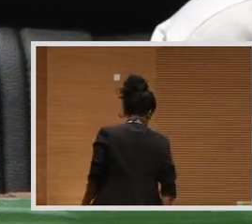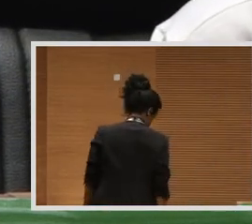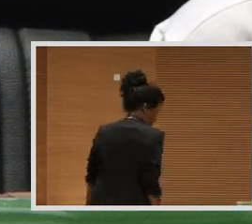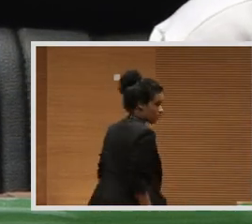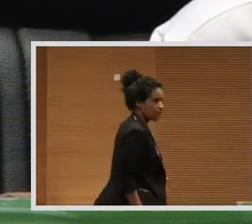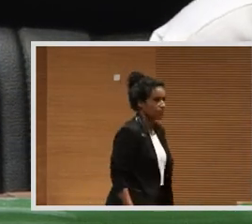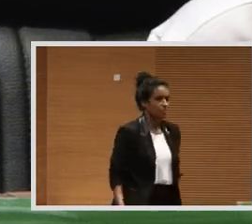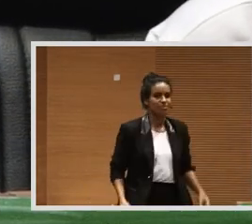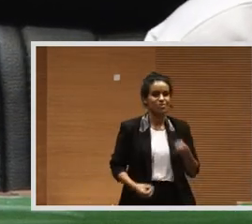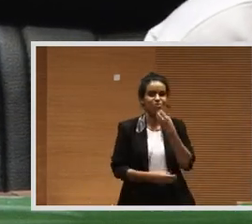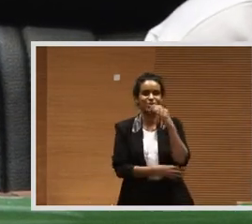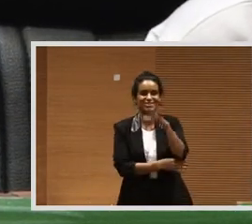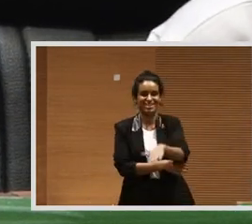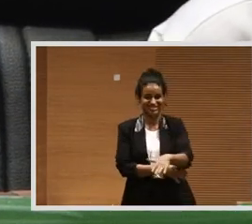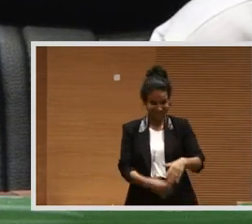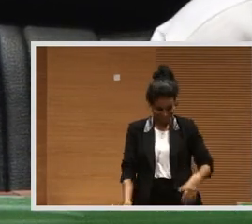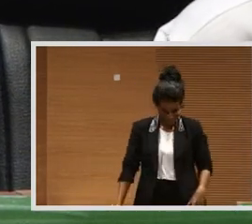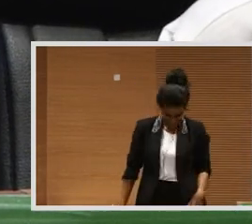Boa tarde.